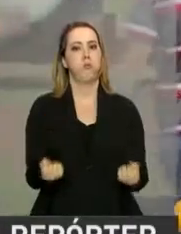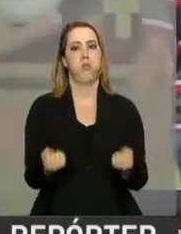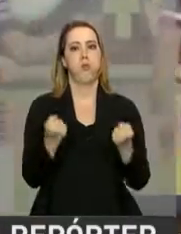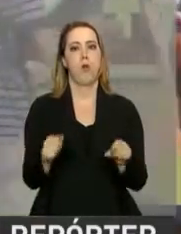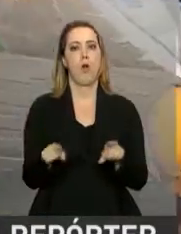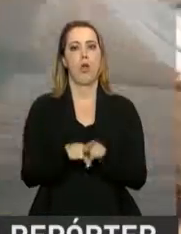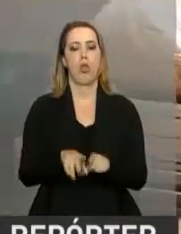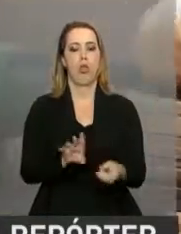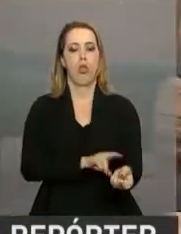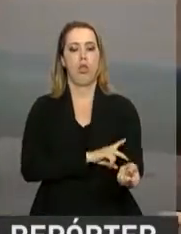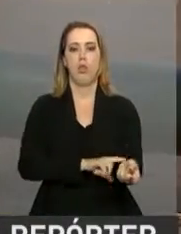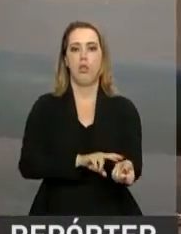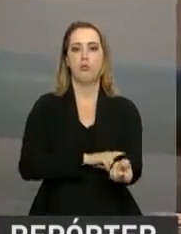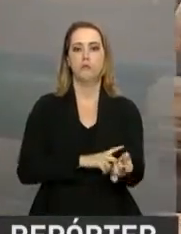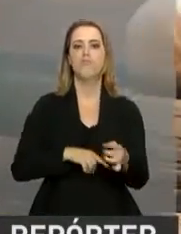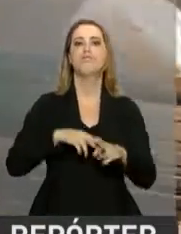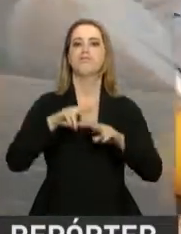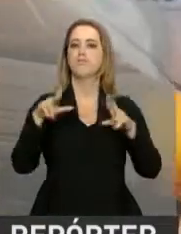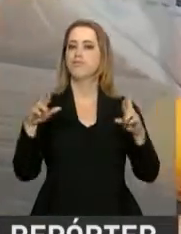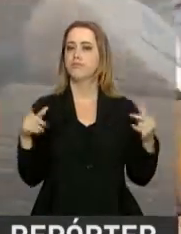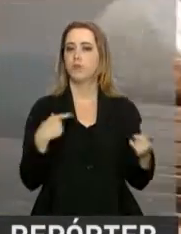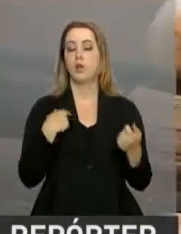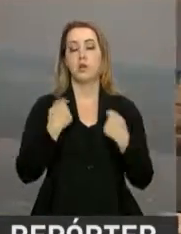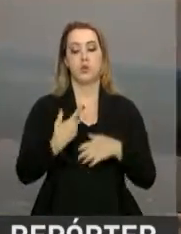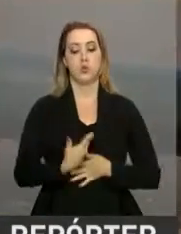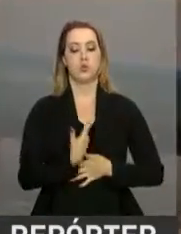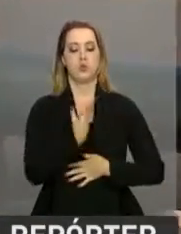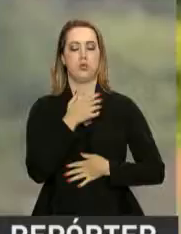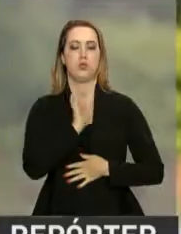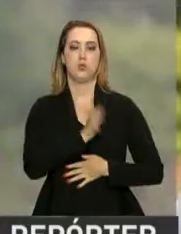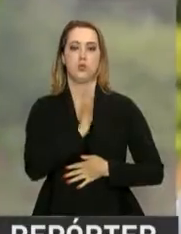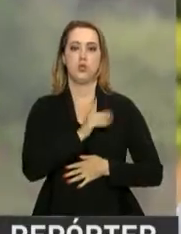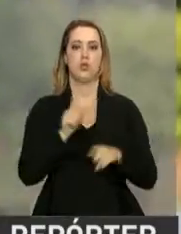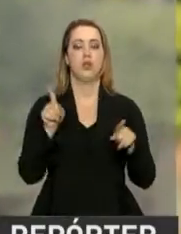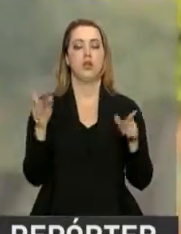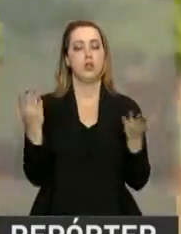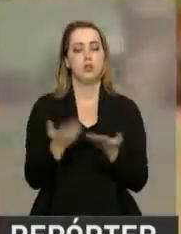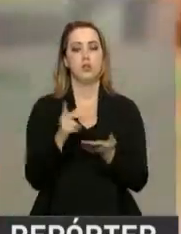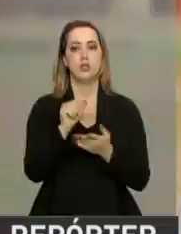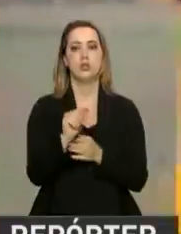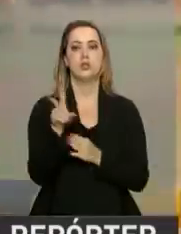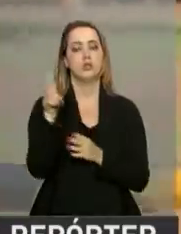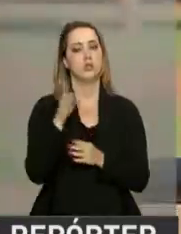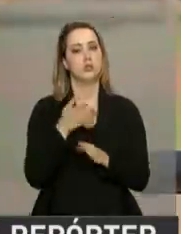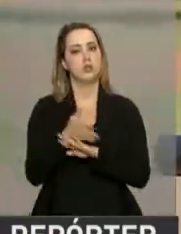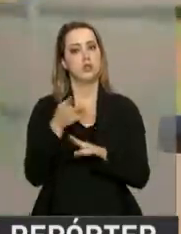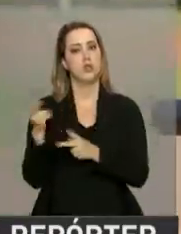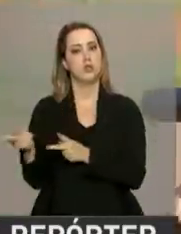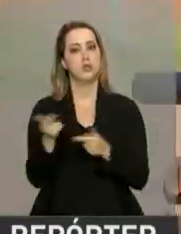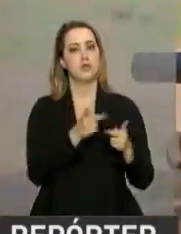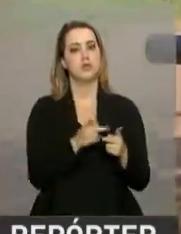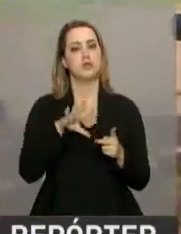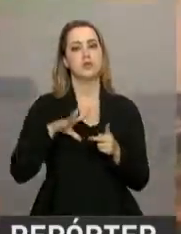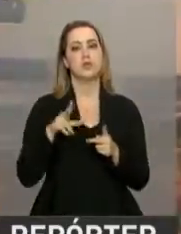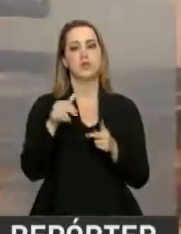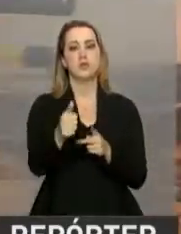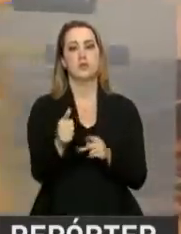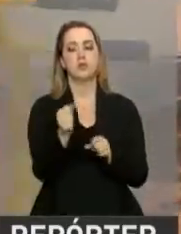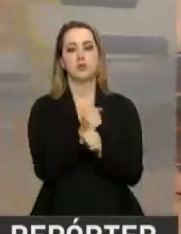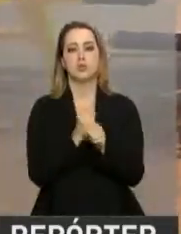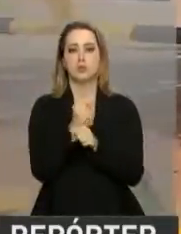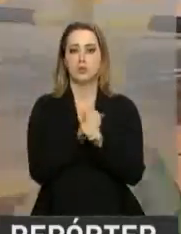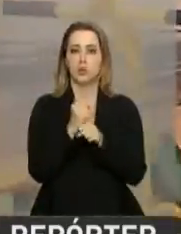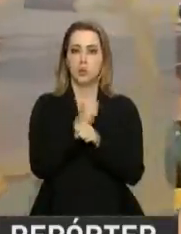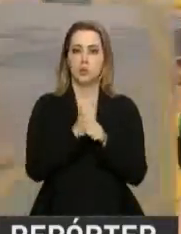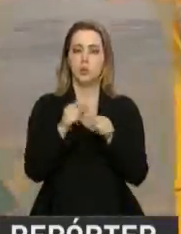colesterol alteradas e precisou fazer uma cirurgia no coração. Agora, as visitas ao médico são anuais para fazer check-up. A fama de que os homens